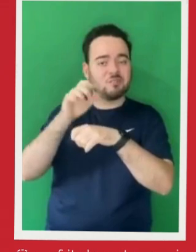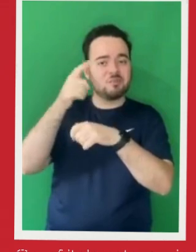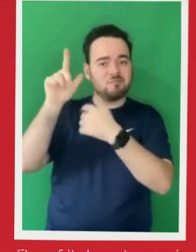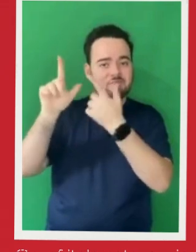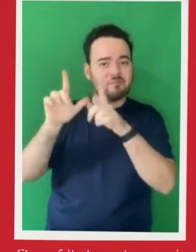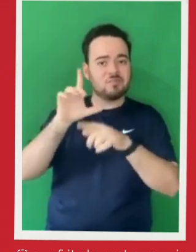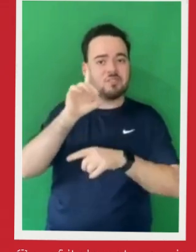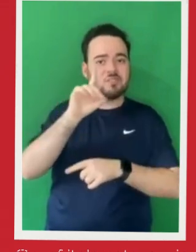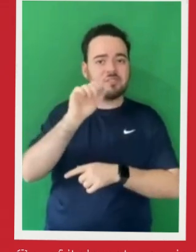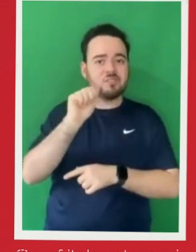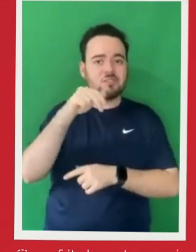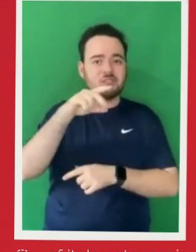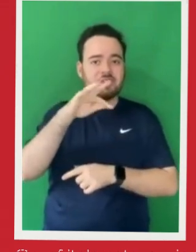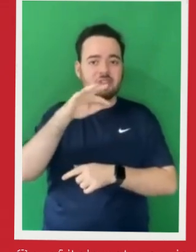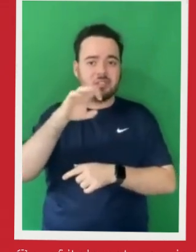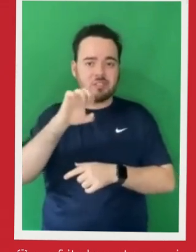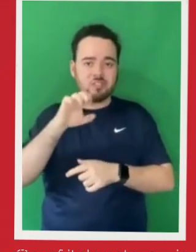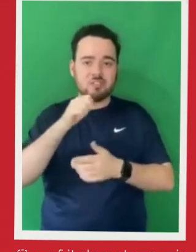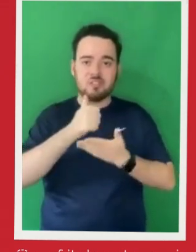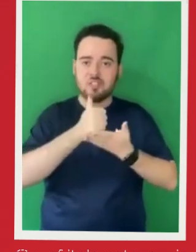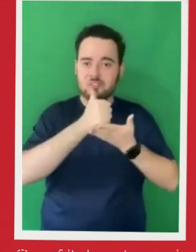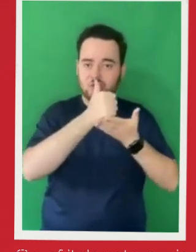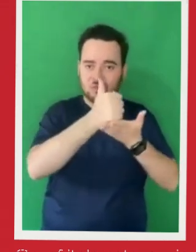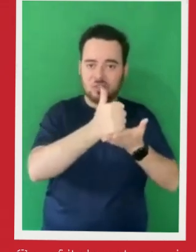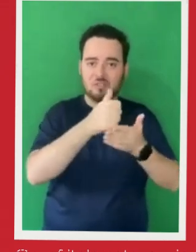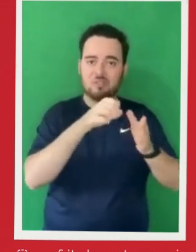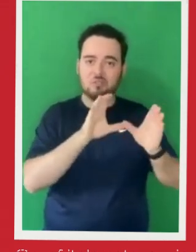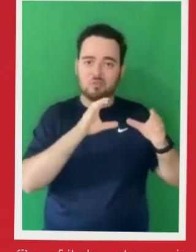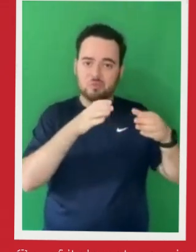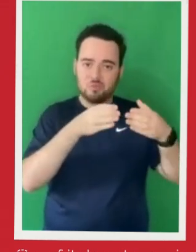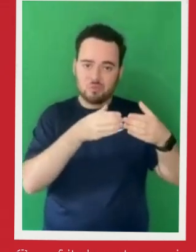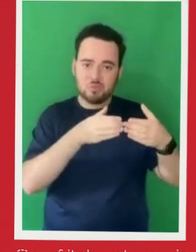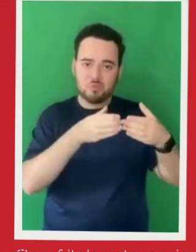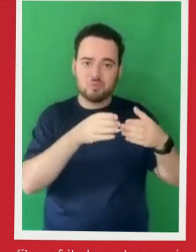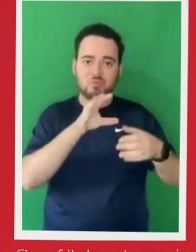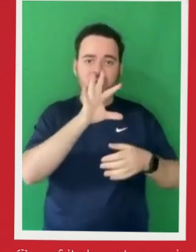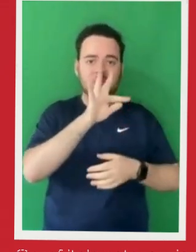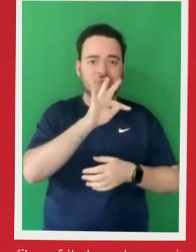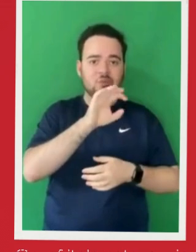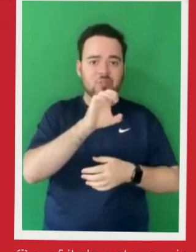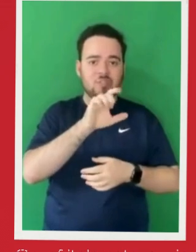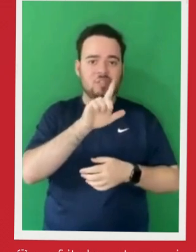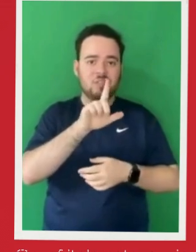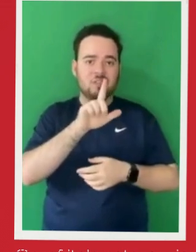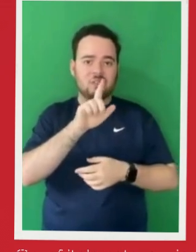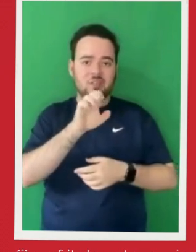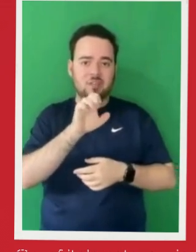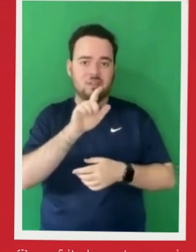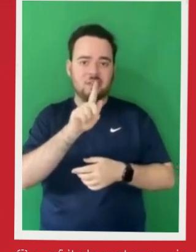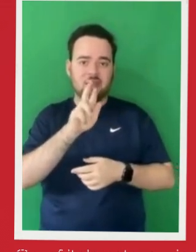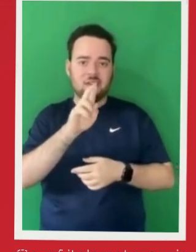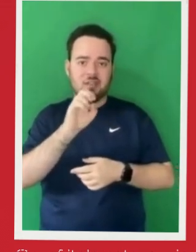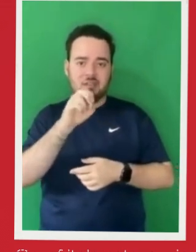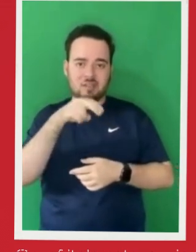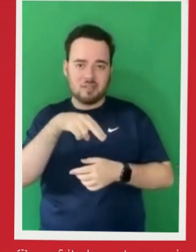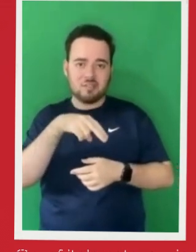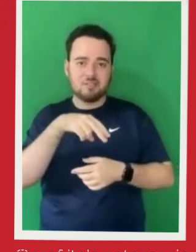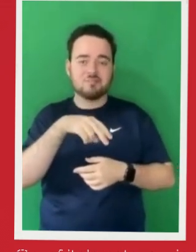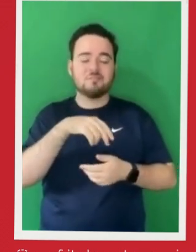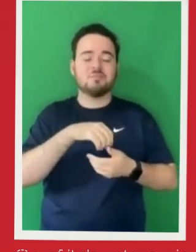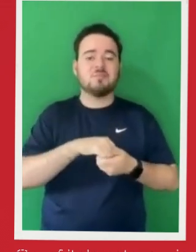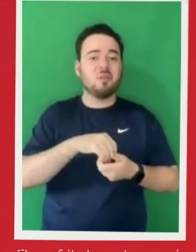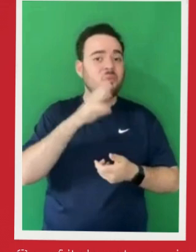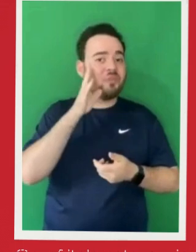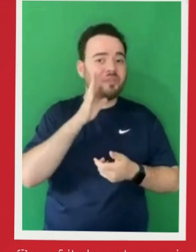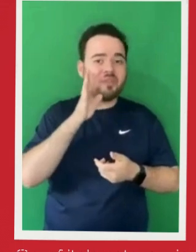O Dante está super ajudando a gente, que tá o grupo do Telegram. Nossa, é tão bacana quando o grupo